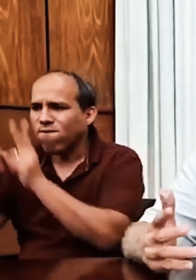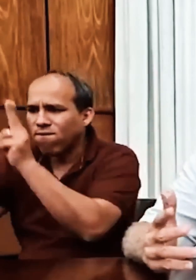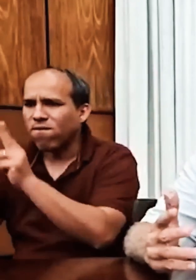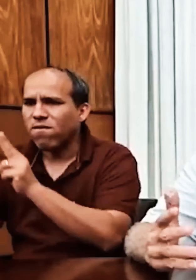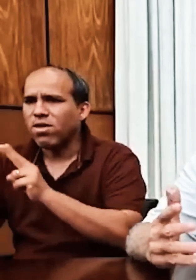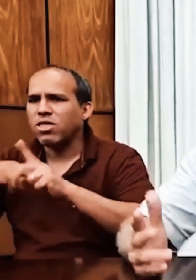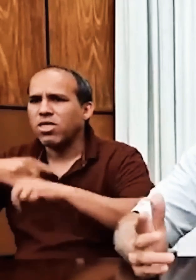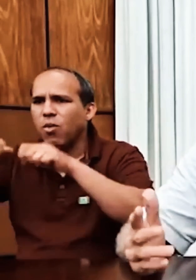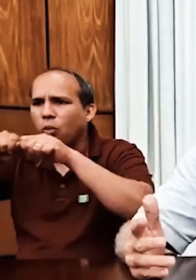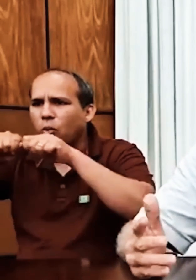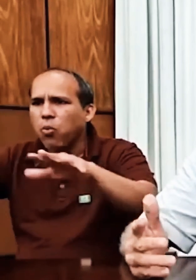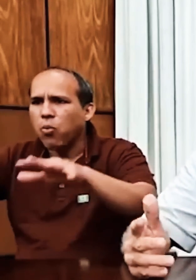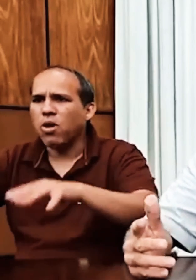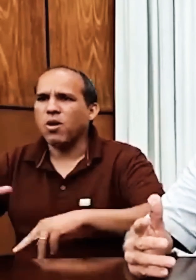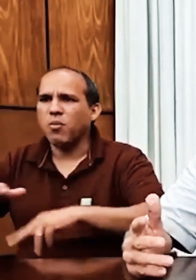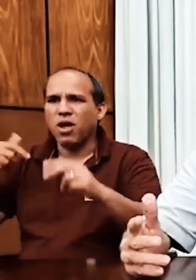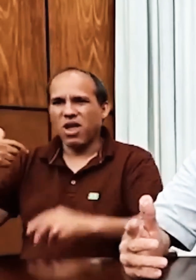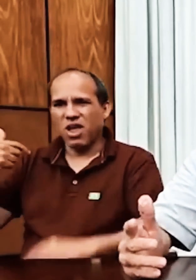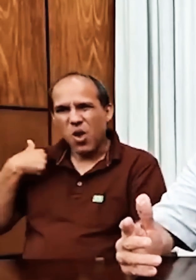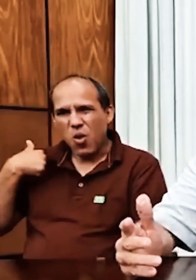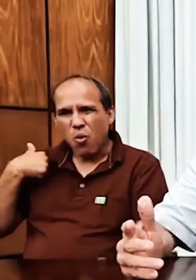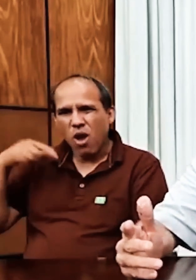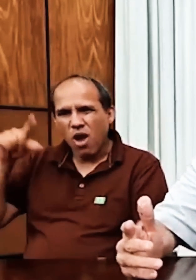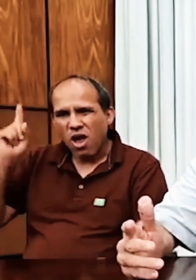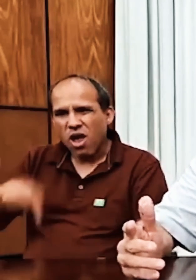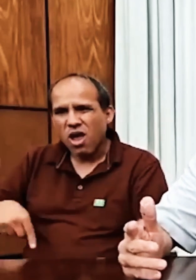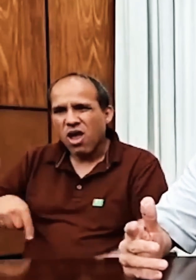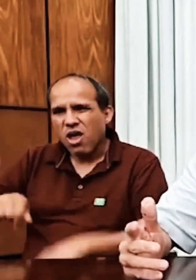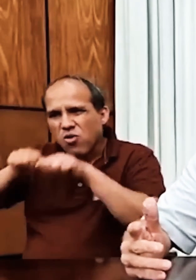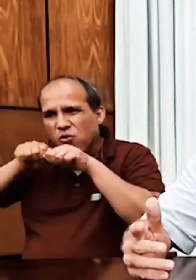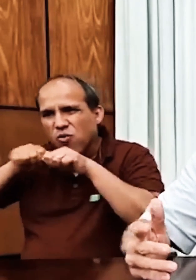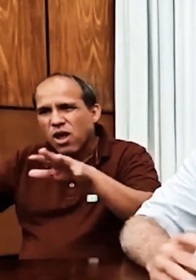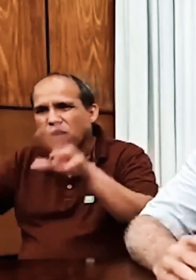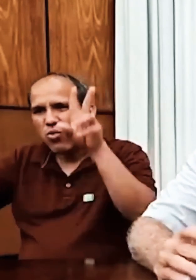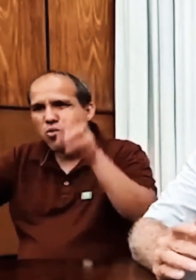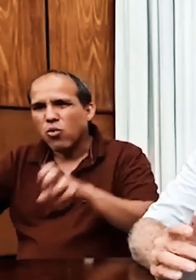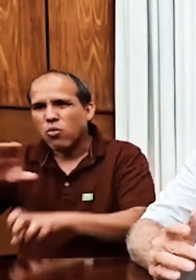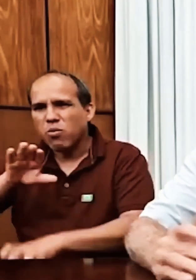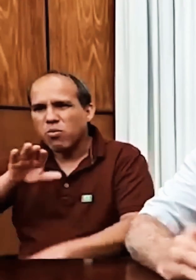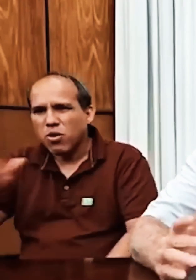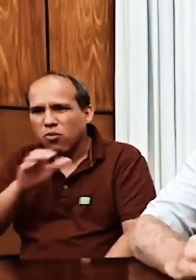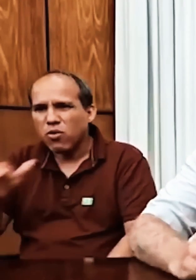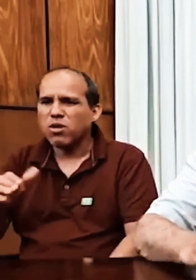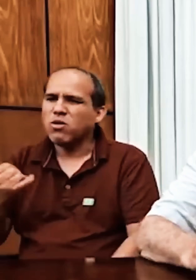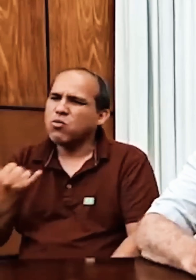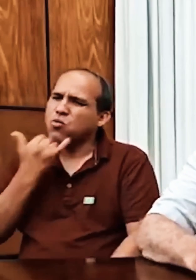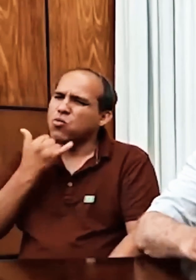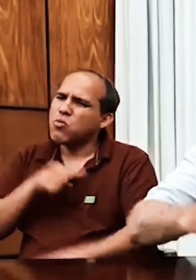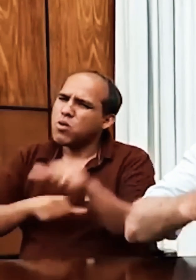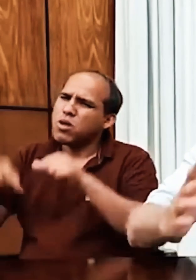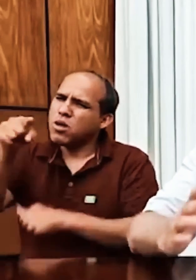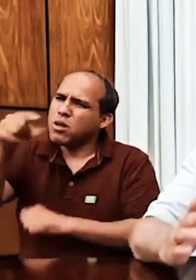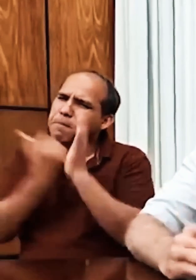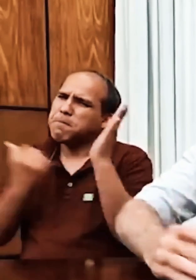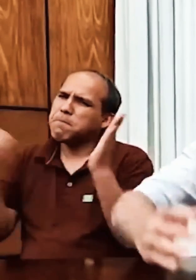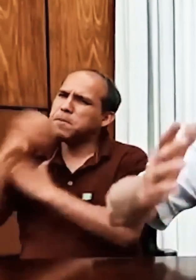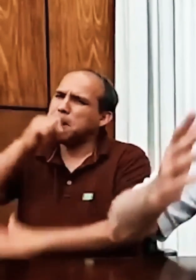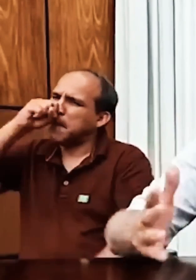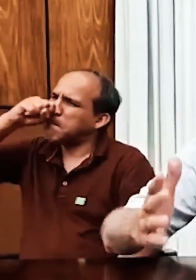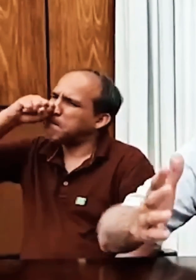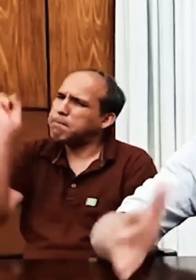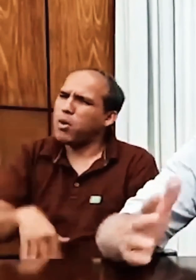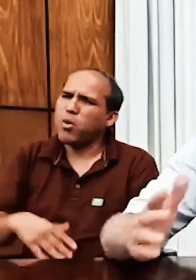de pedofilia, vocês perderam todos os limites. Vocês realmente mostraram, em definitivo,